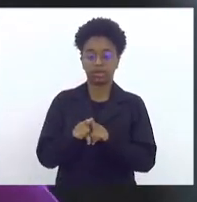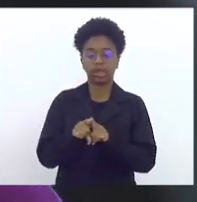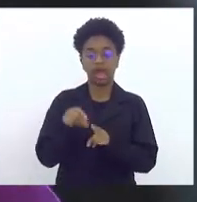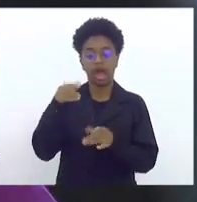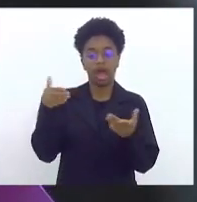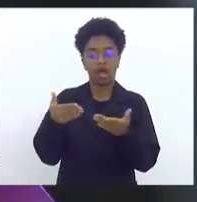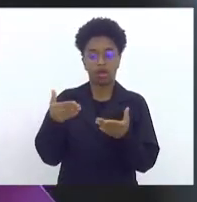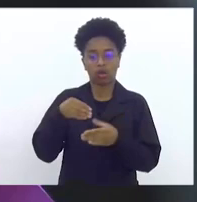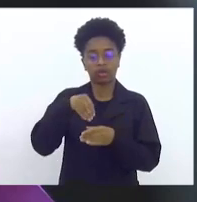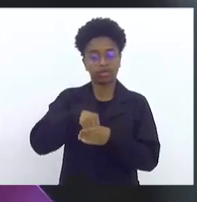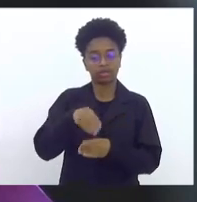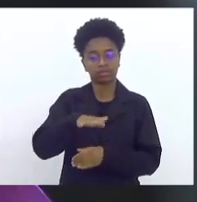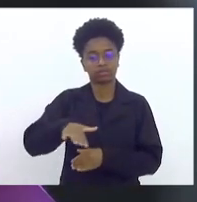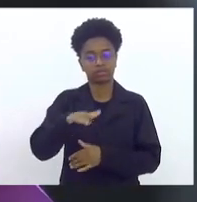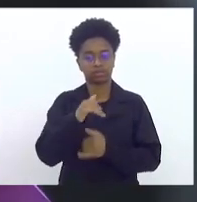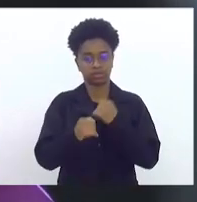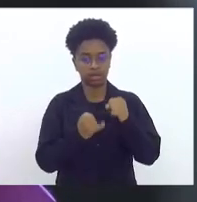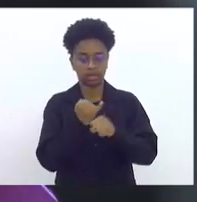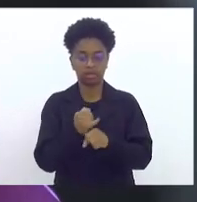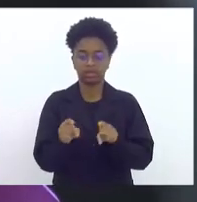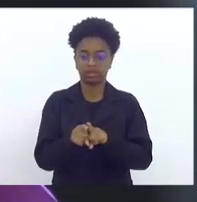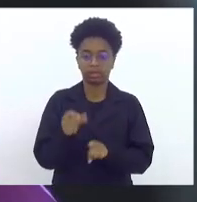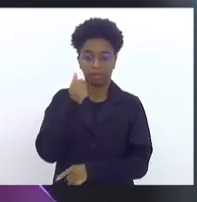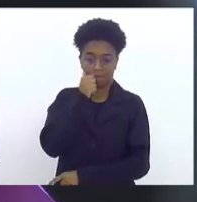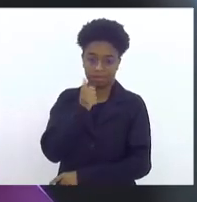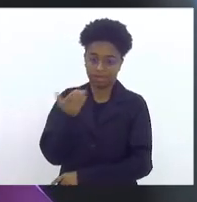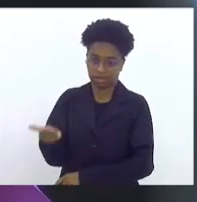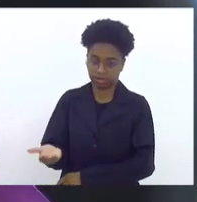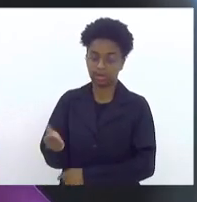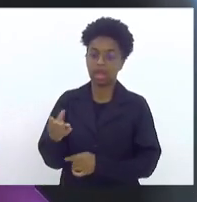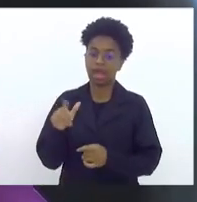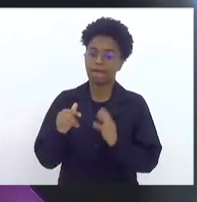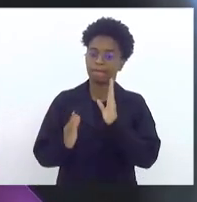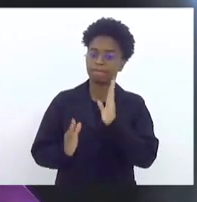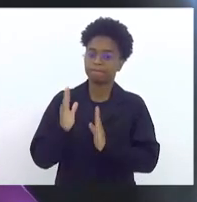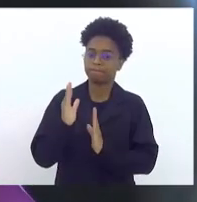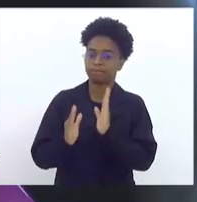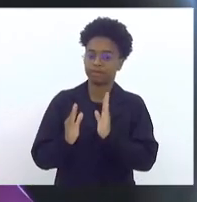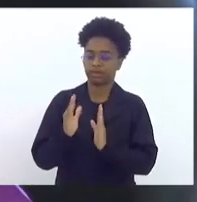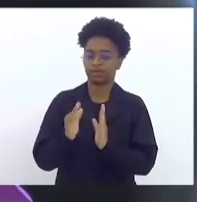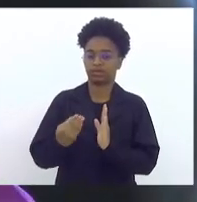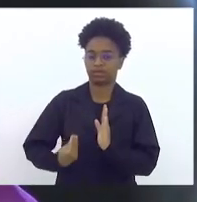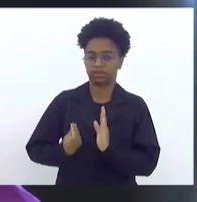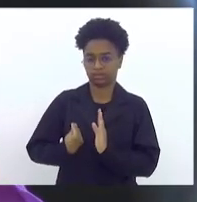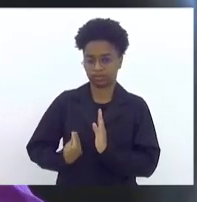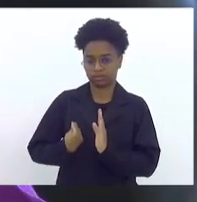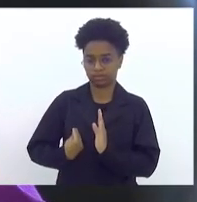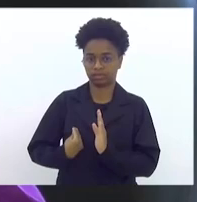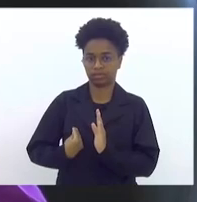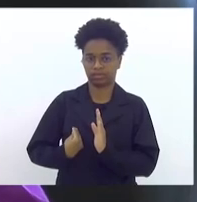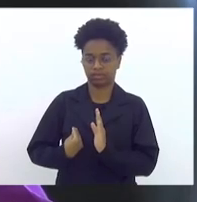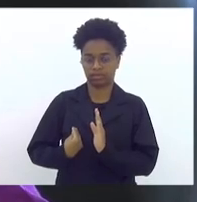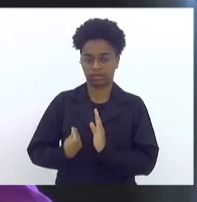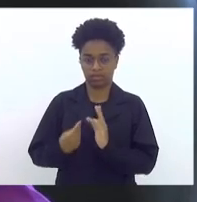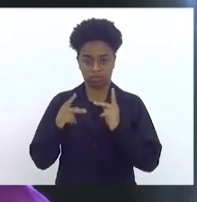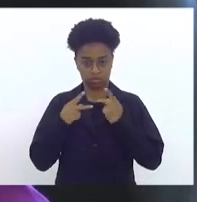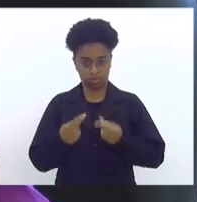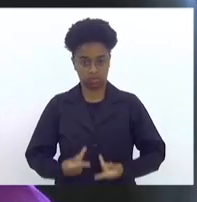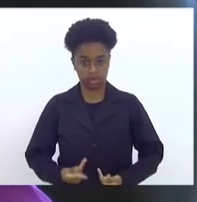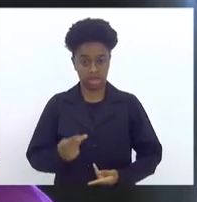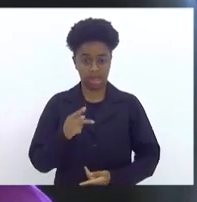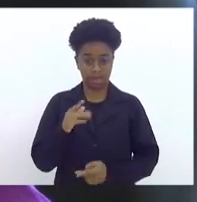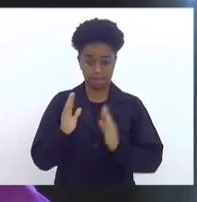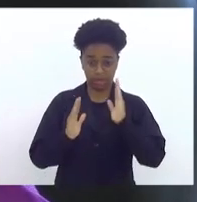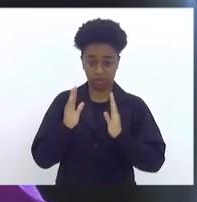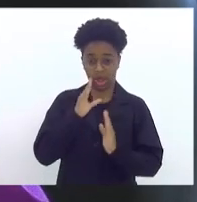cibernéticos e as meninas que é uma dificuldade é um período é da vida do ser humano que é adolescência